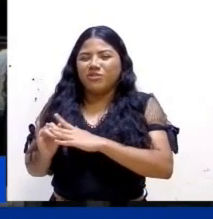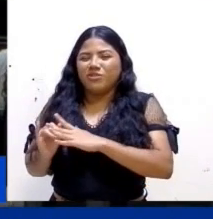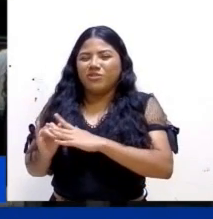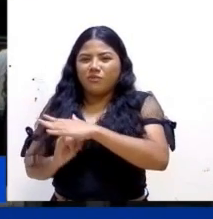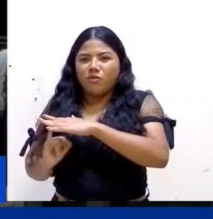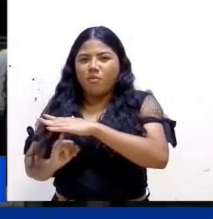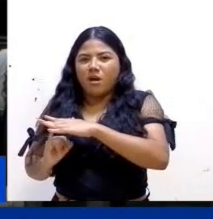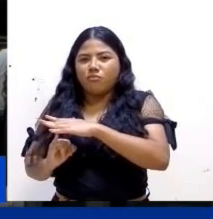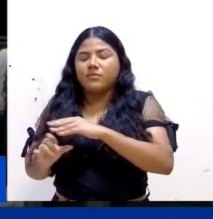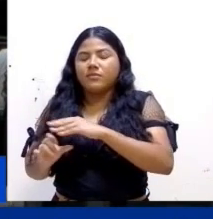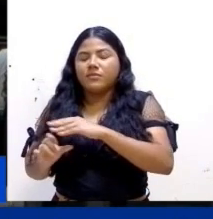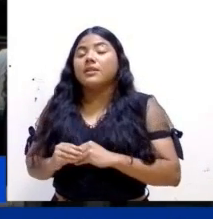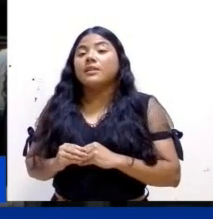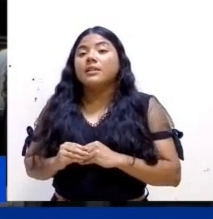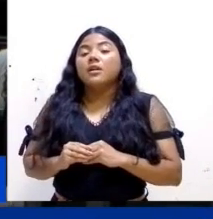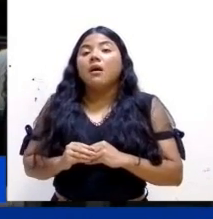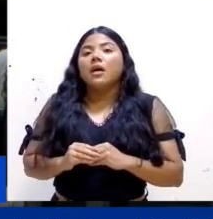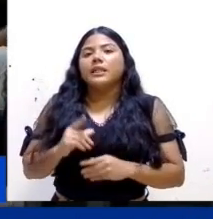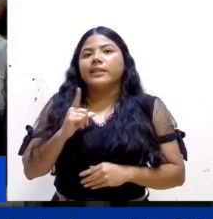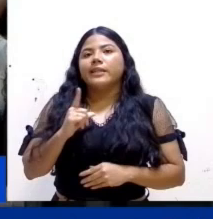vai ficar o filho?